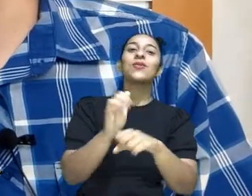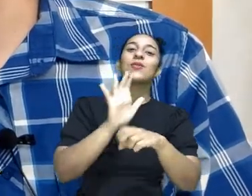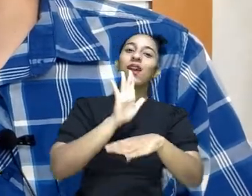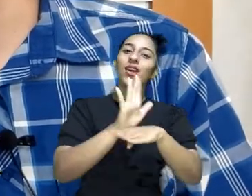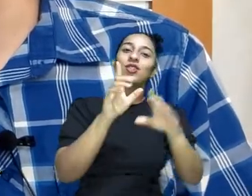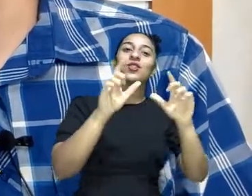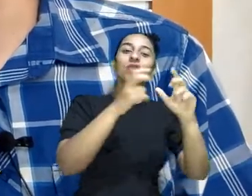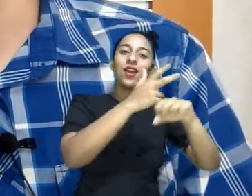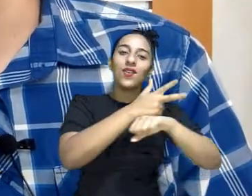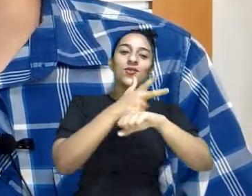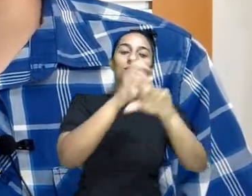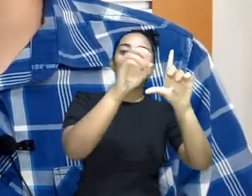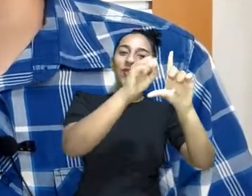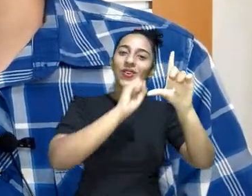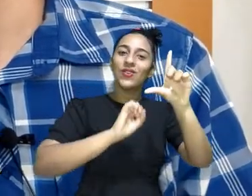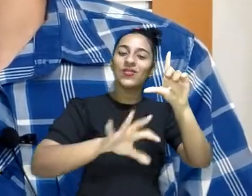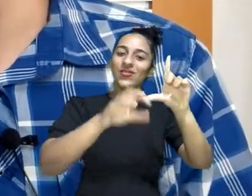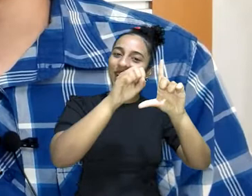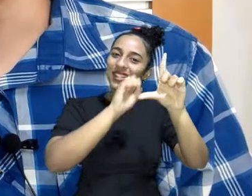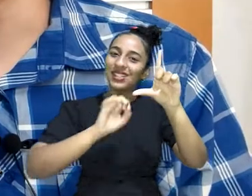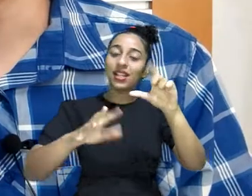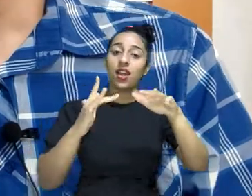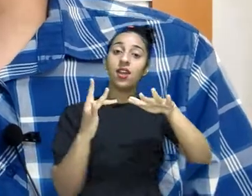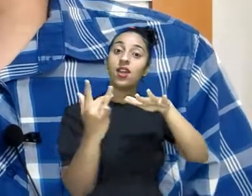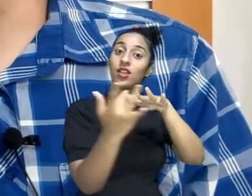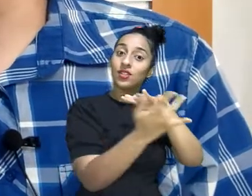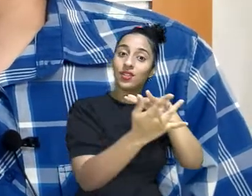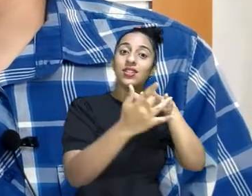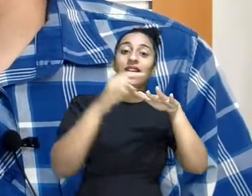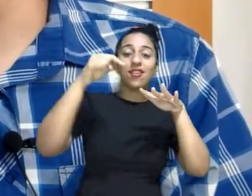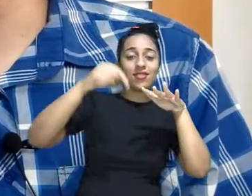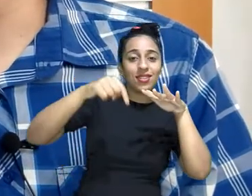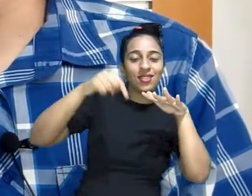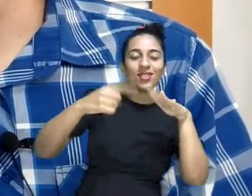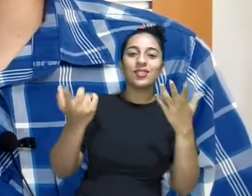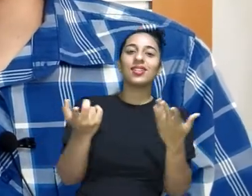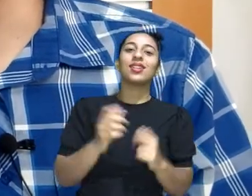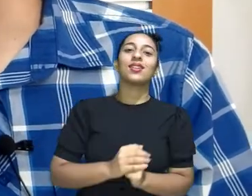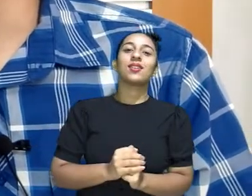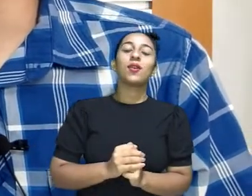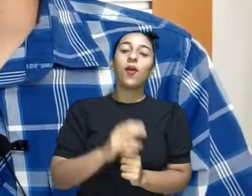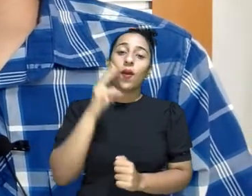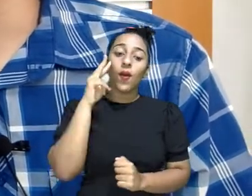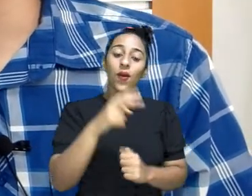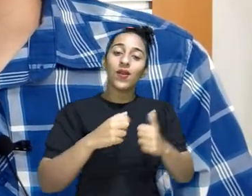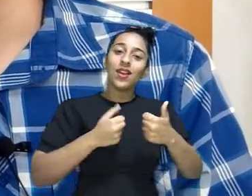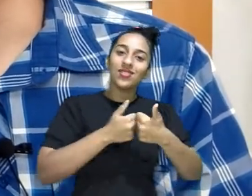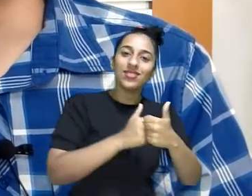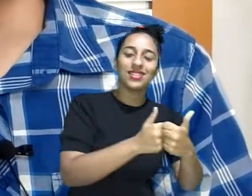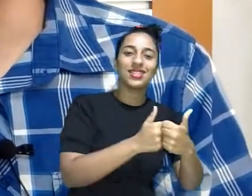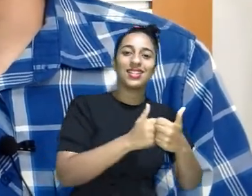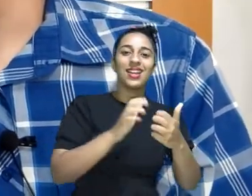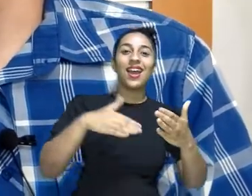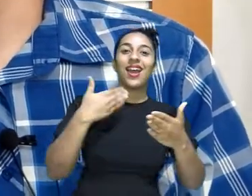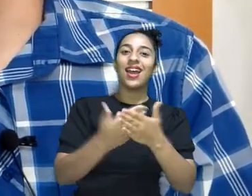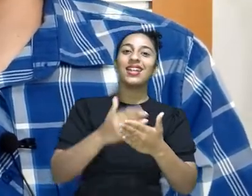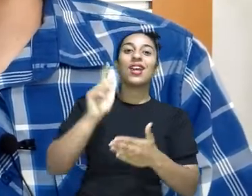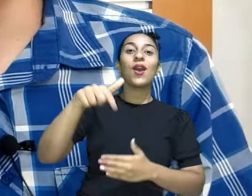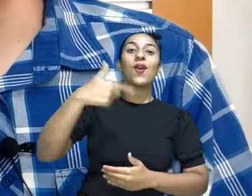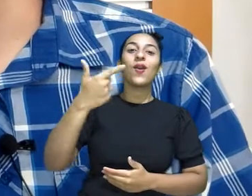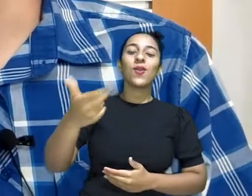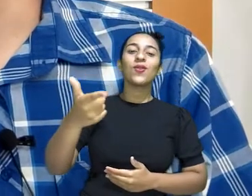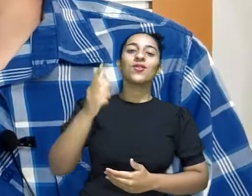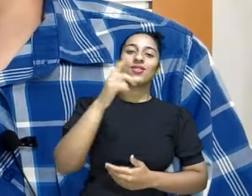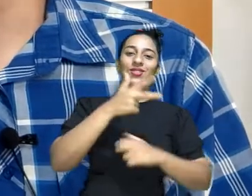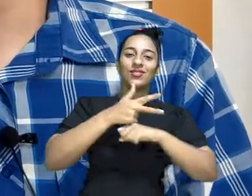vocês acharam e ajude a Compartilhar esse vídeo nas redes sociais com seus amigos as nossas redes sociais não estão ligadas aqui embaixo então não deixa de lá no seguir